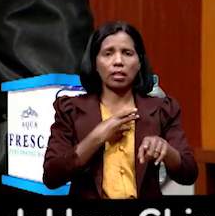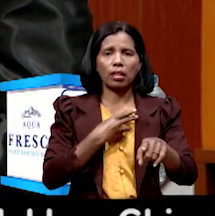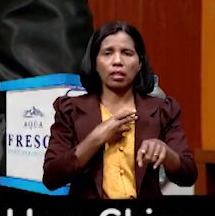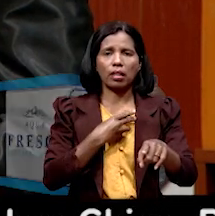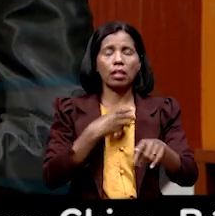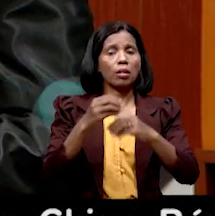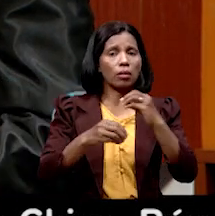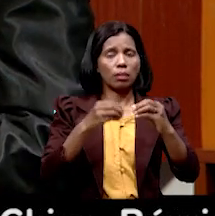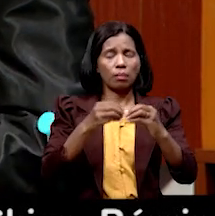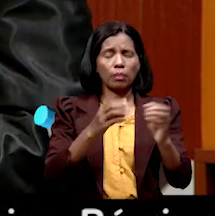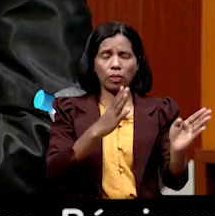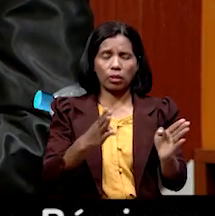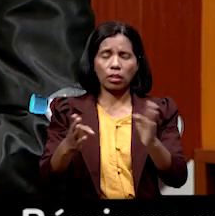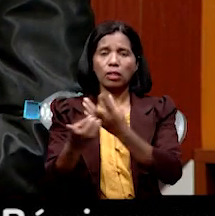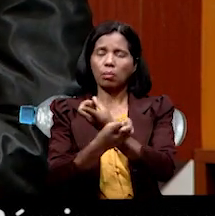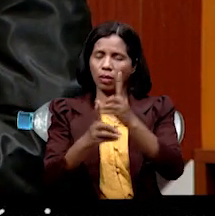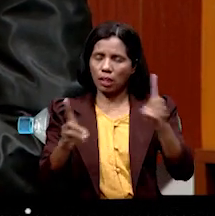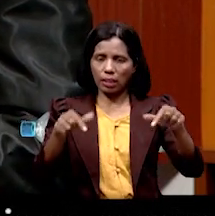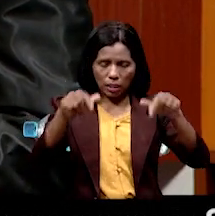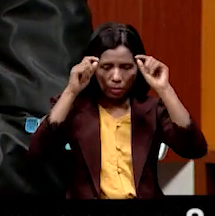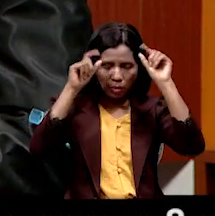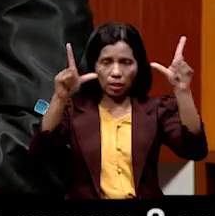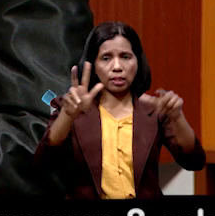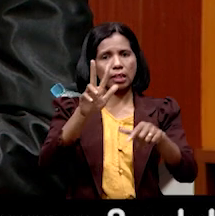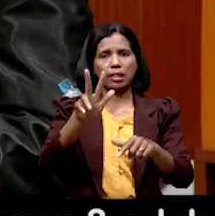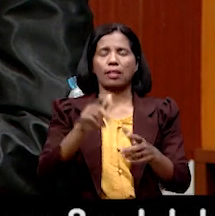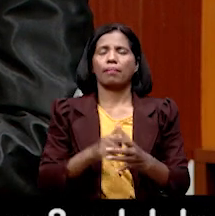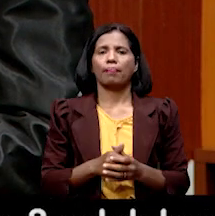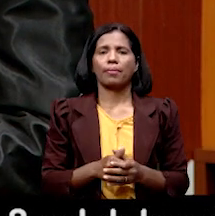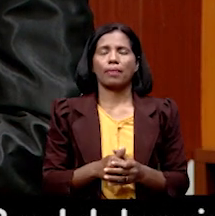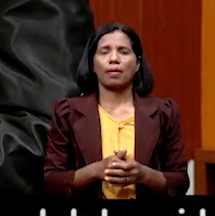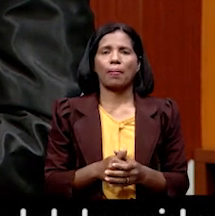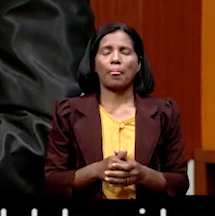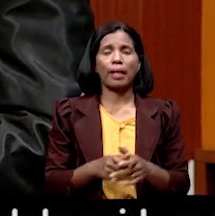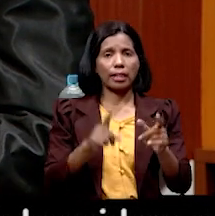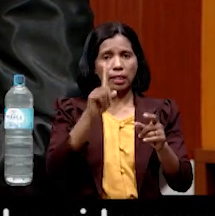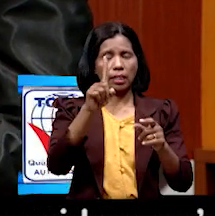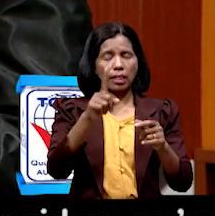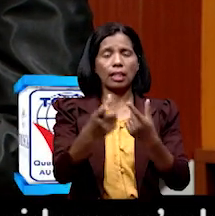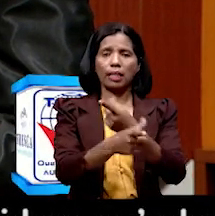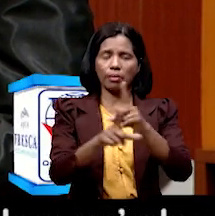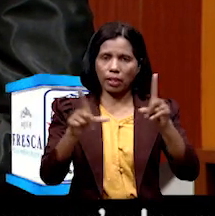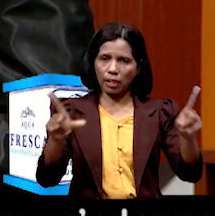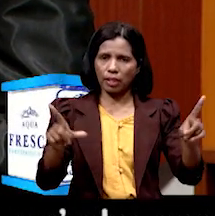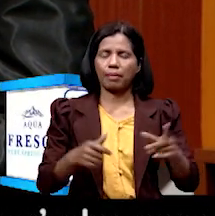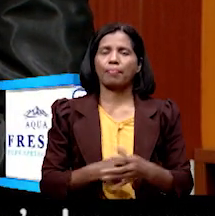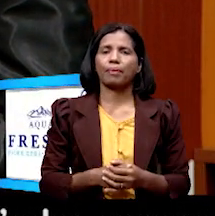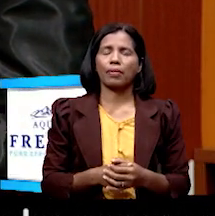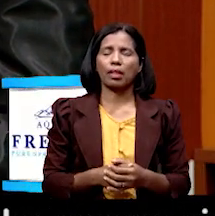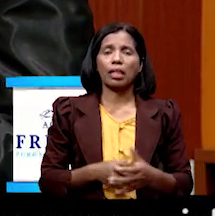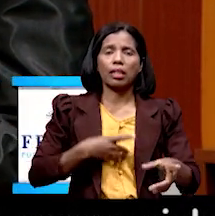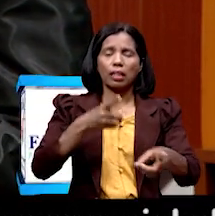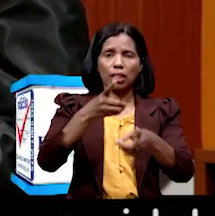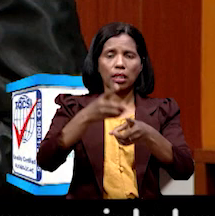di Timor-Leste dia nebe hari ho indikator tolu. Ida hari ho liberdade civil, direito